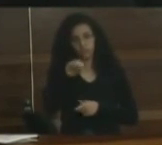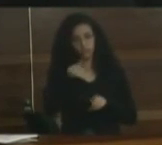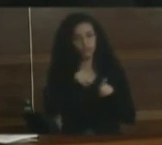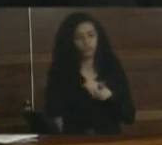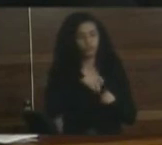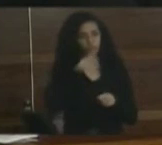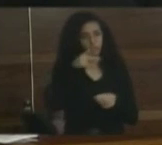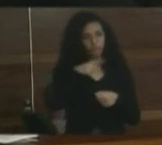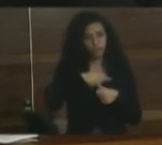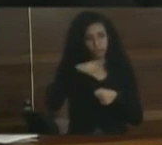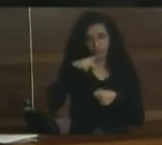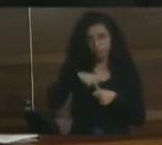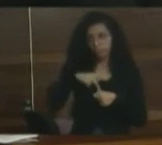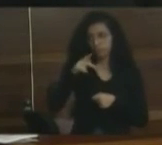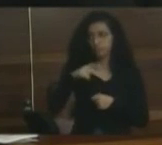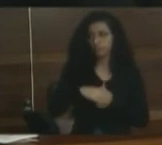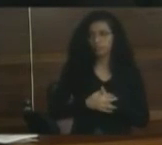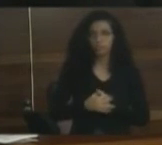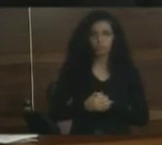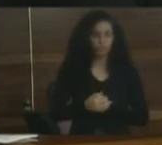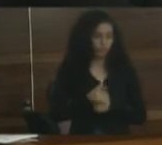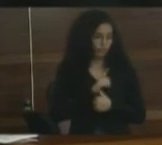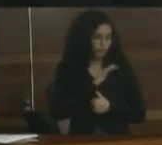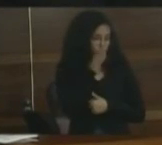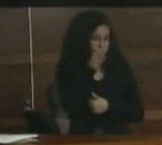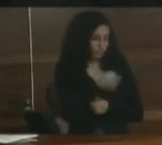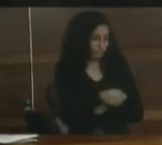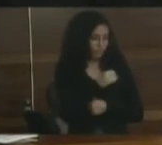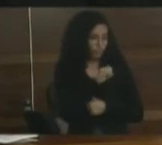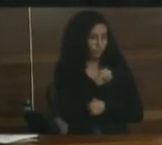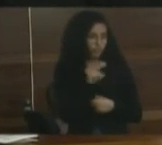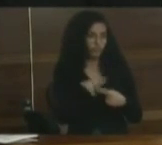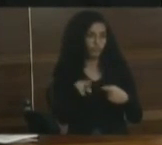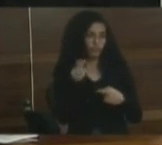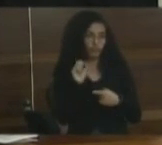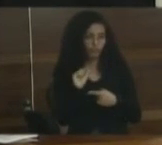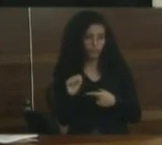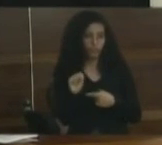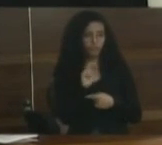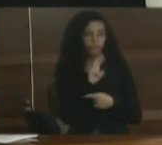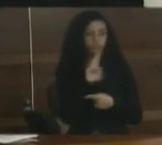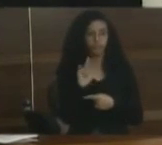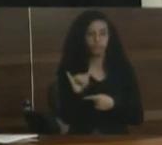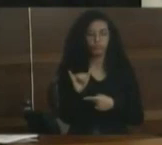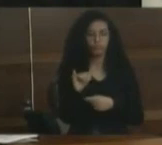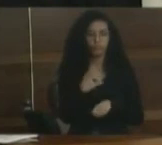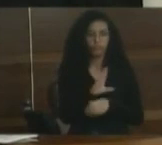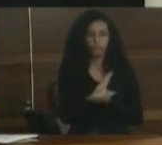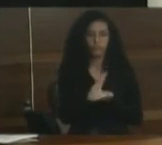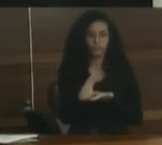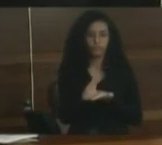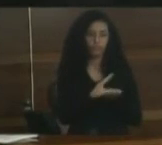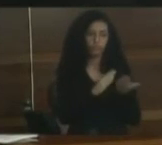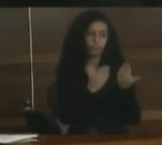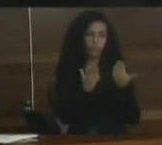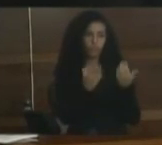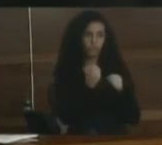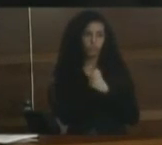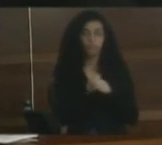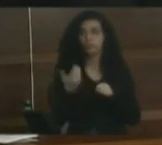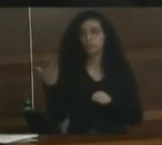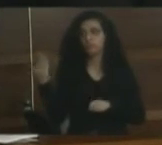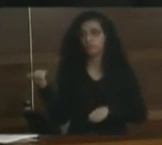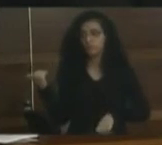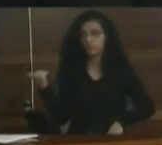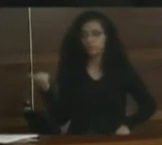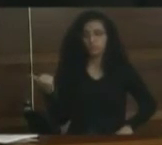doença participação do município temos certeza se a gente conseguir ganhar vai ser um o orçamento equivalente ao ano